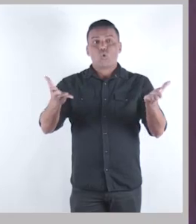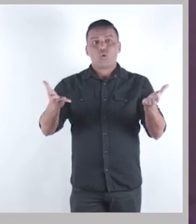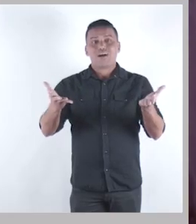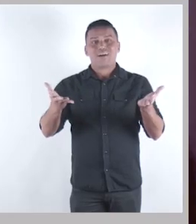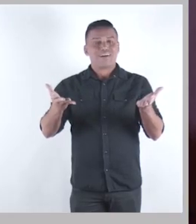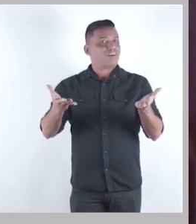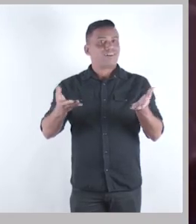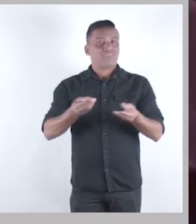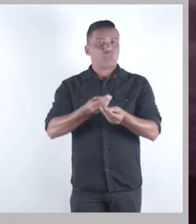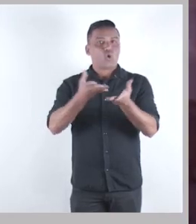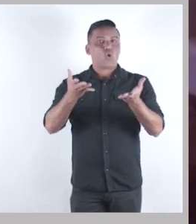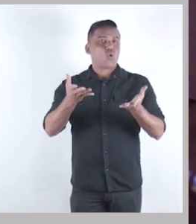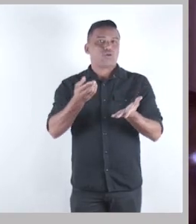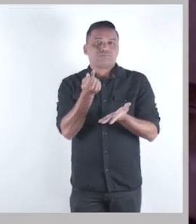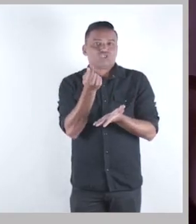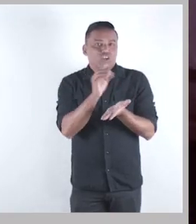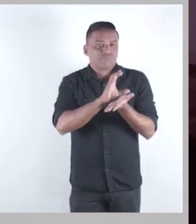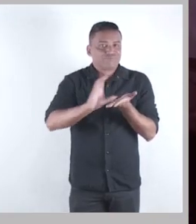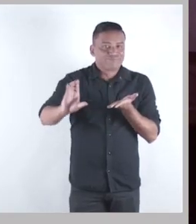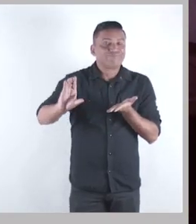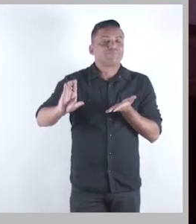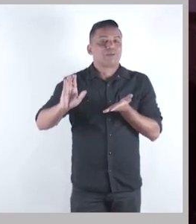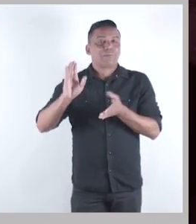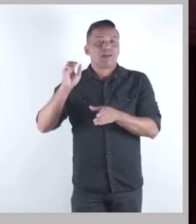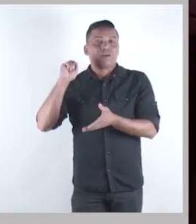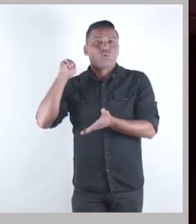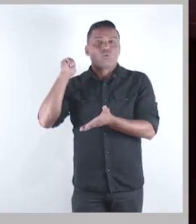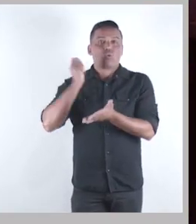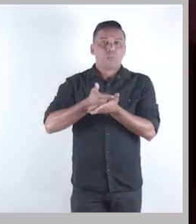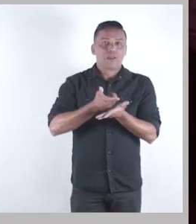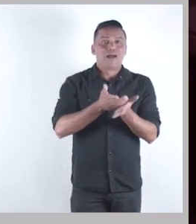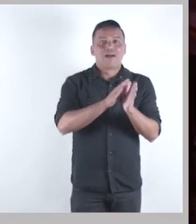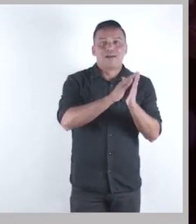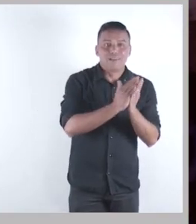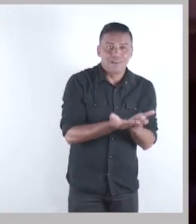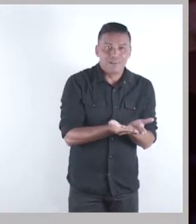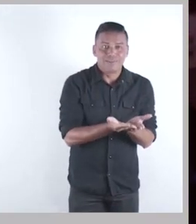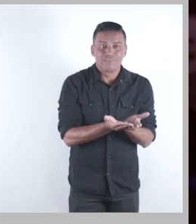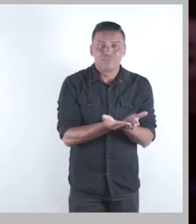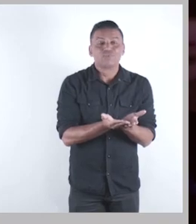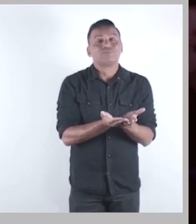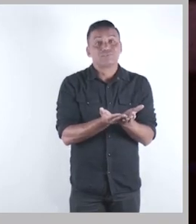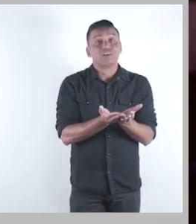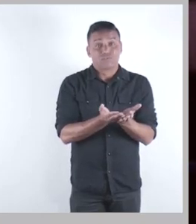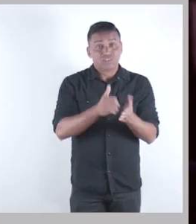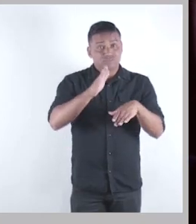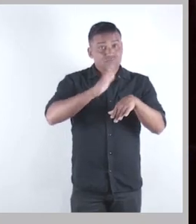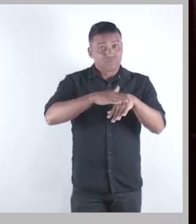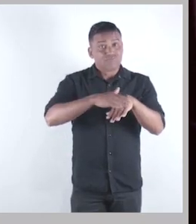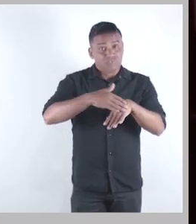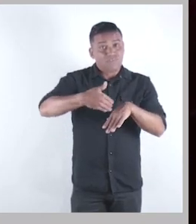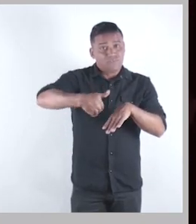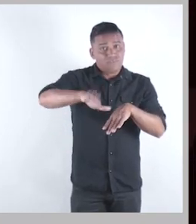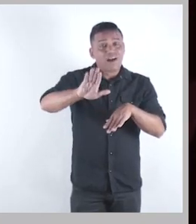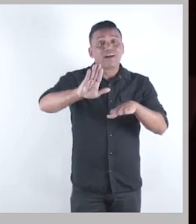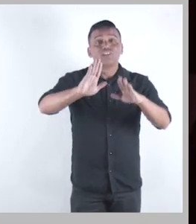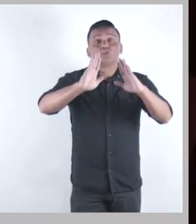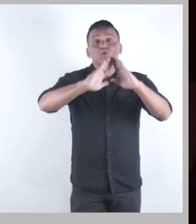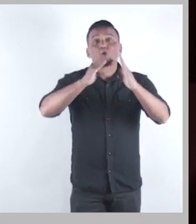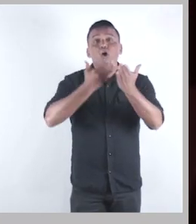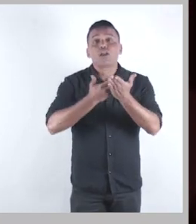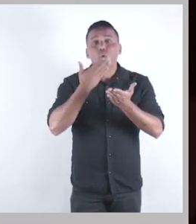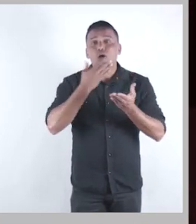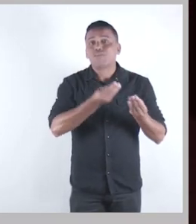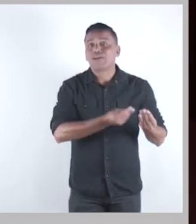a aquisição de livros, e eles dizem assim, olha, vocês adquirem os livros e vocês próprios escolhem a escola que vocês acham que deve